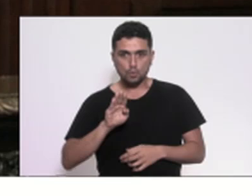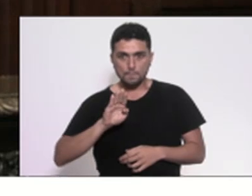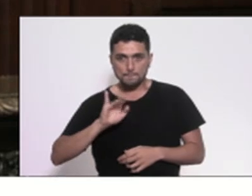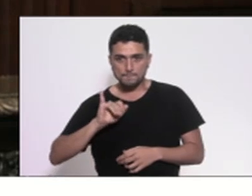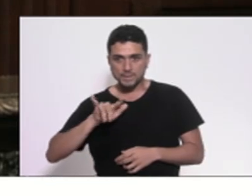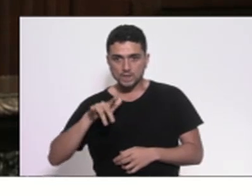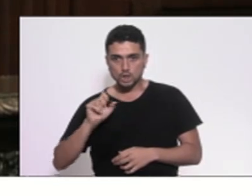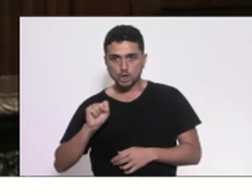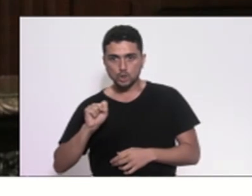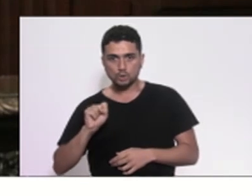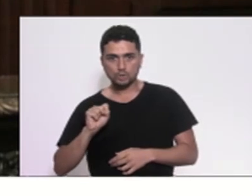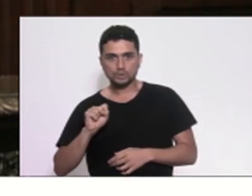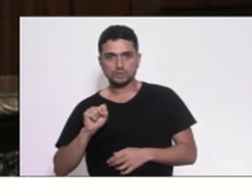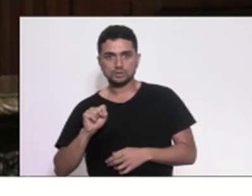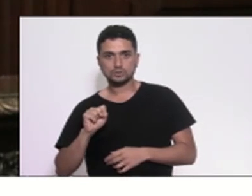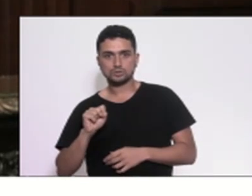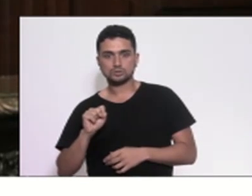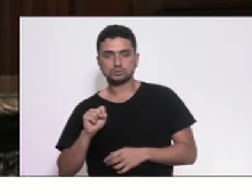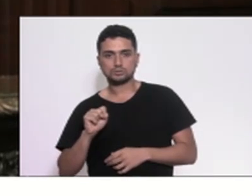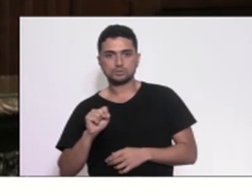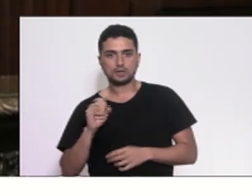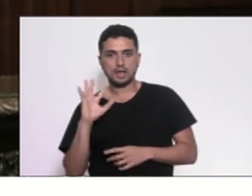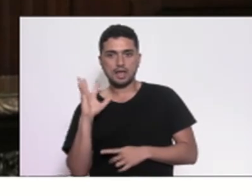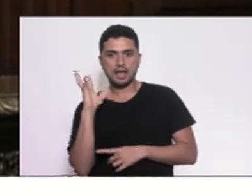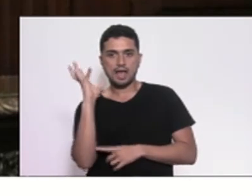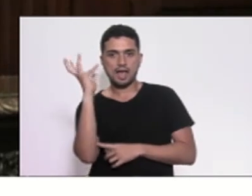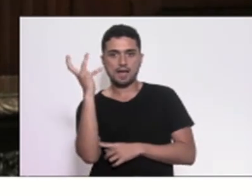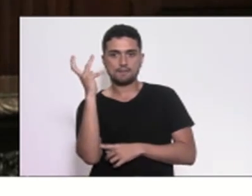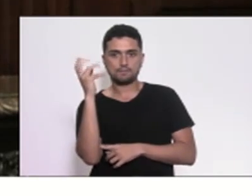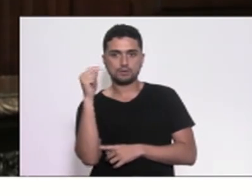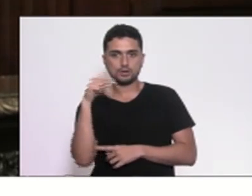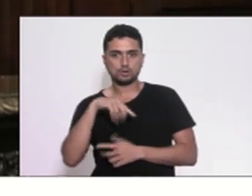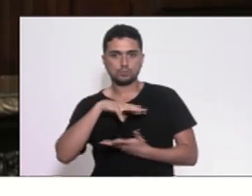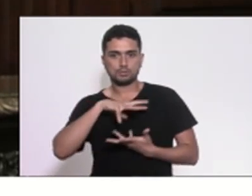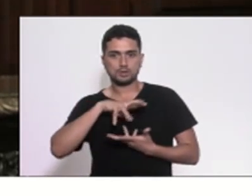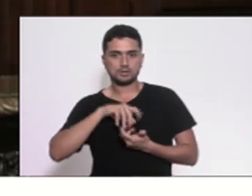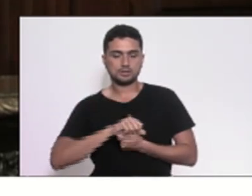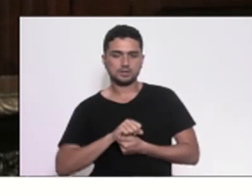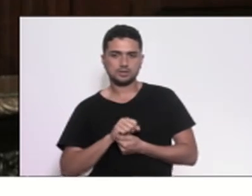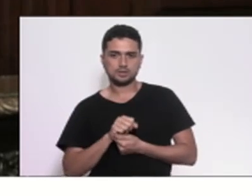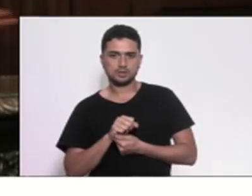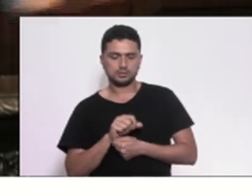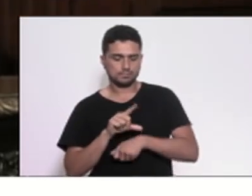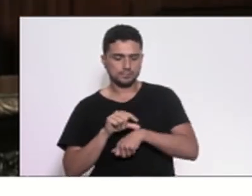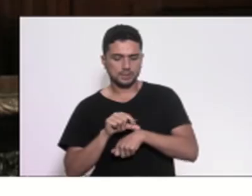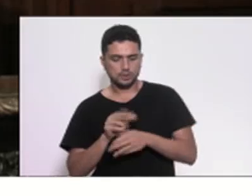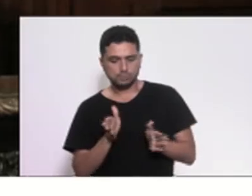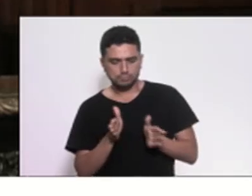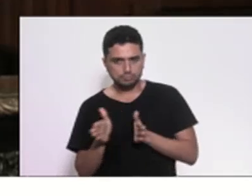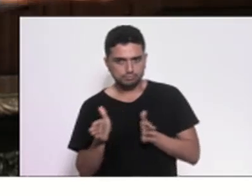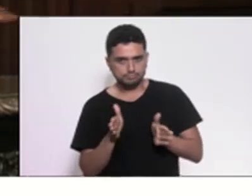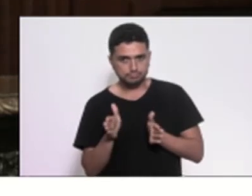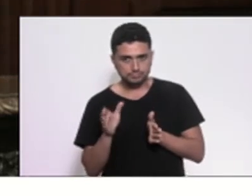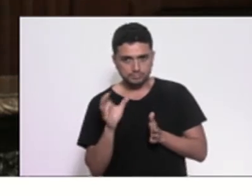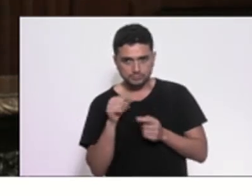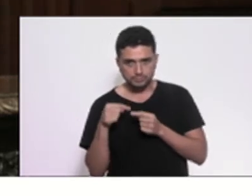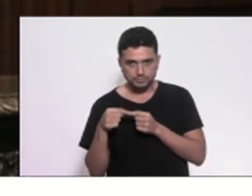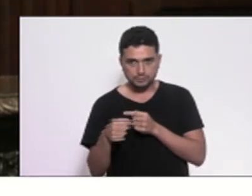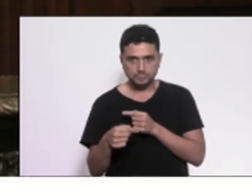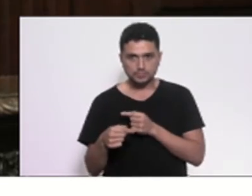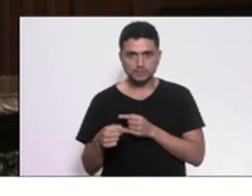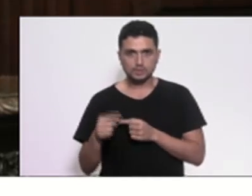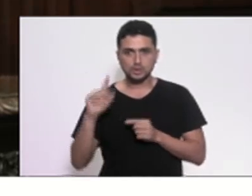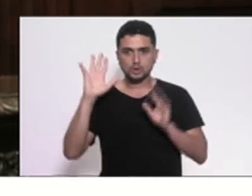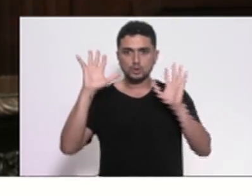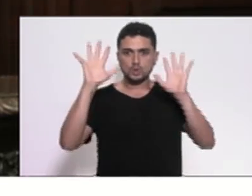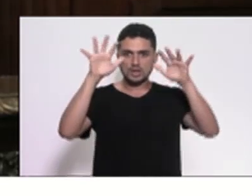árvores no planeta, em curto espaço de tempo, olha, a melhoria climática